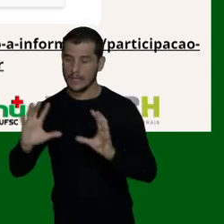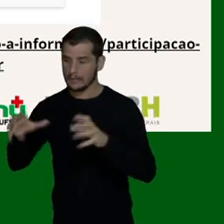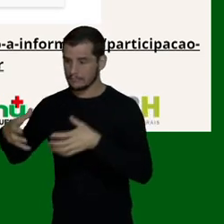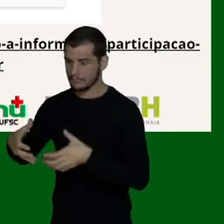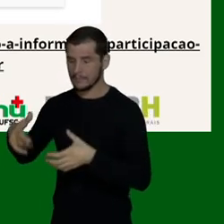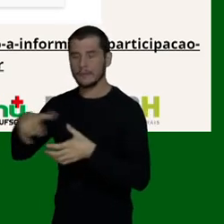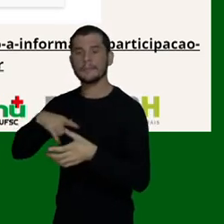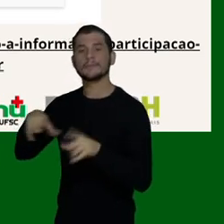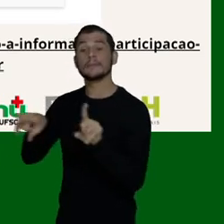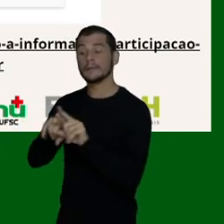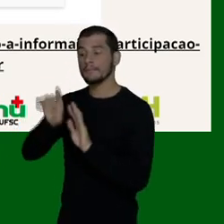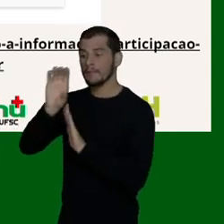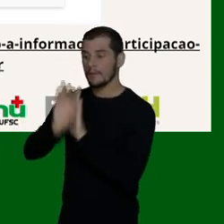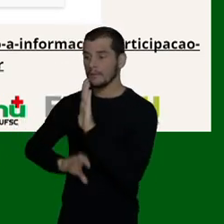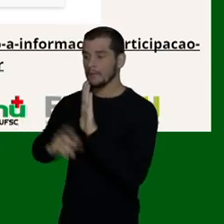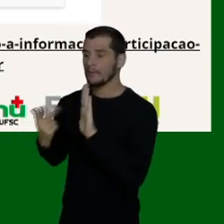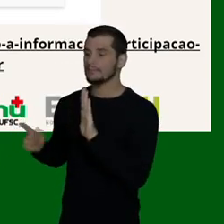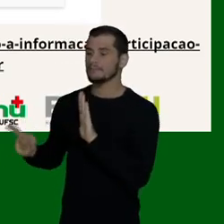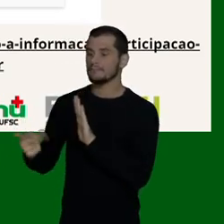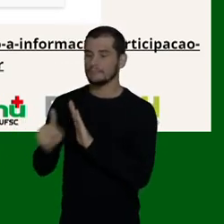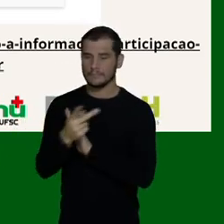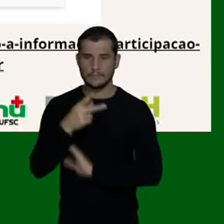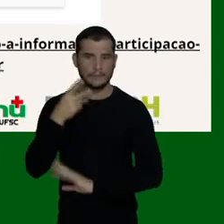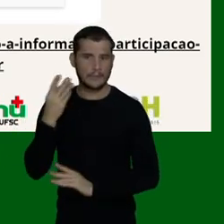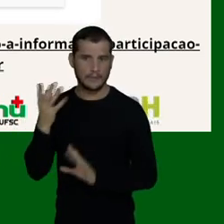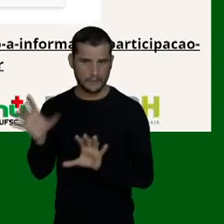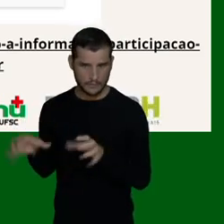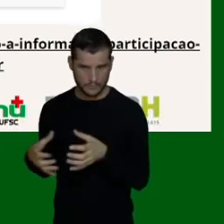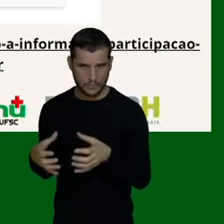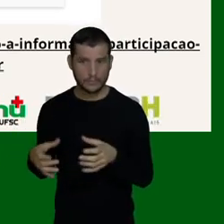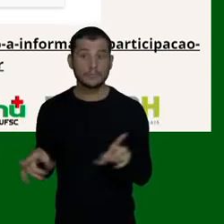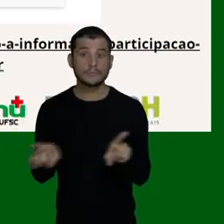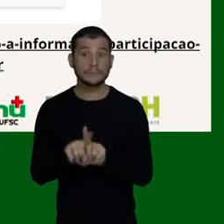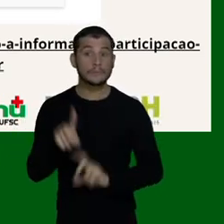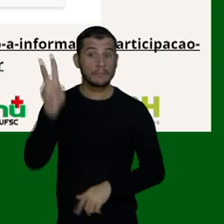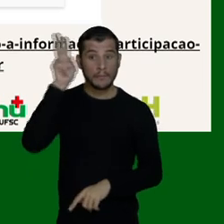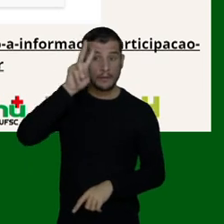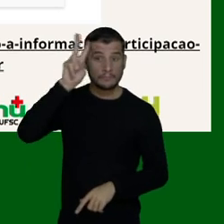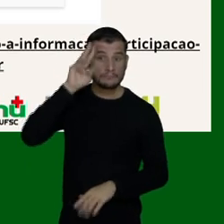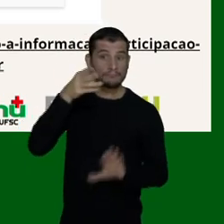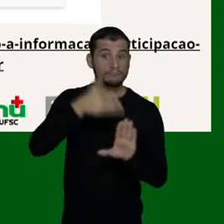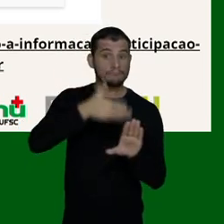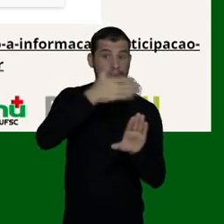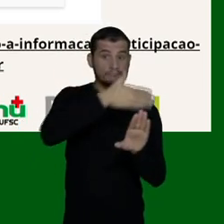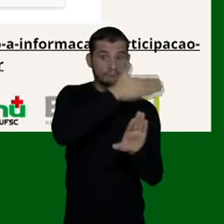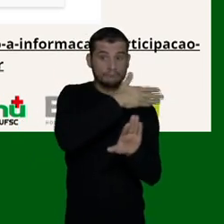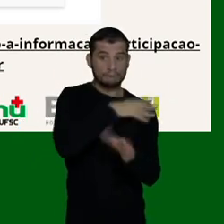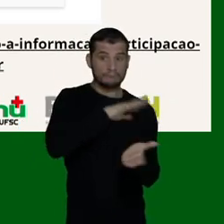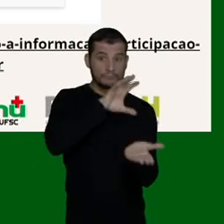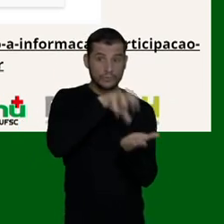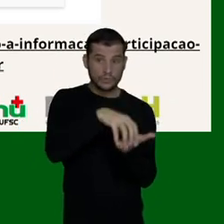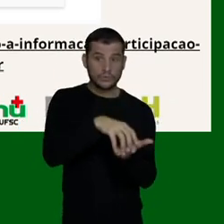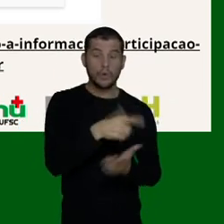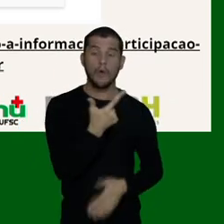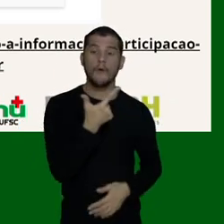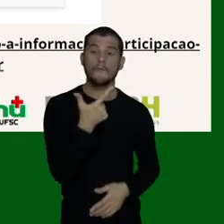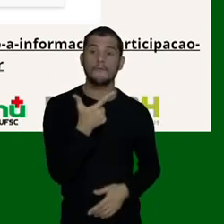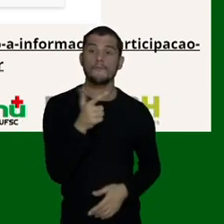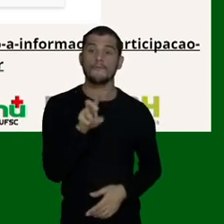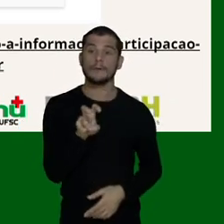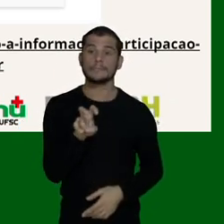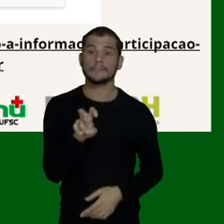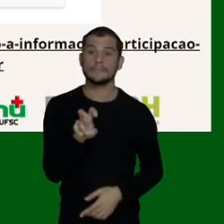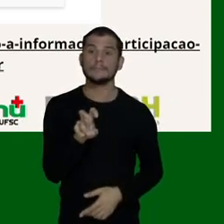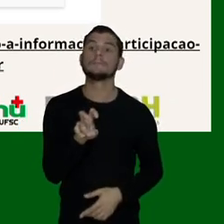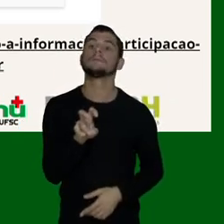os grupos existe o histórico do núcleo desenvolver no decorrer desses 25 anos a